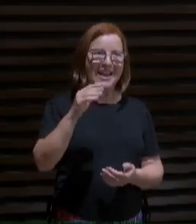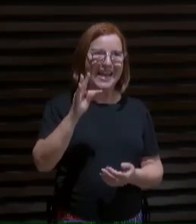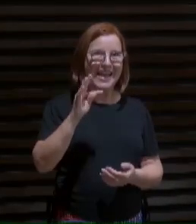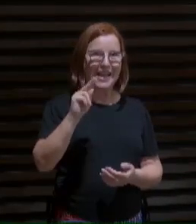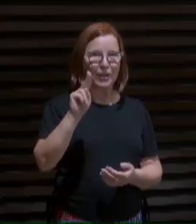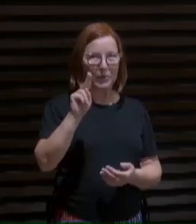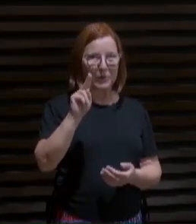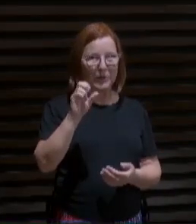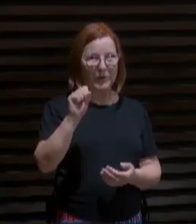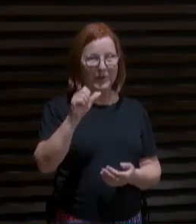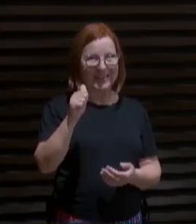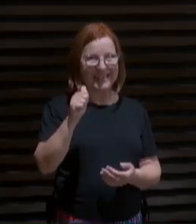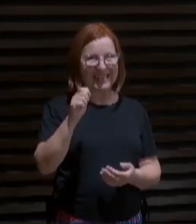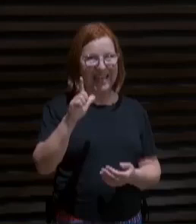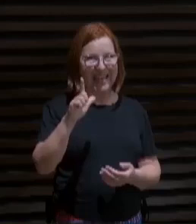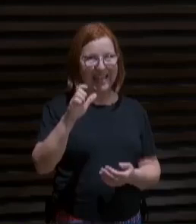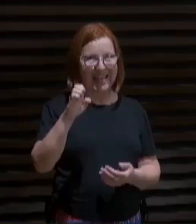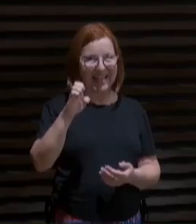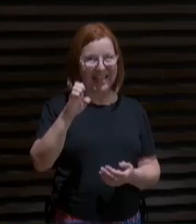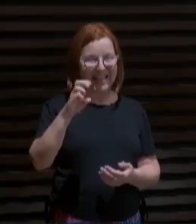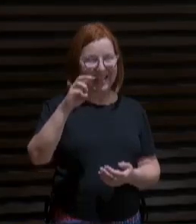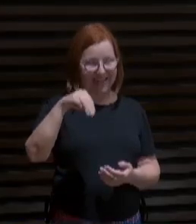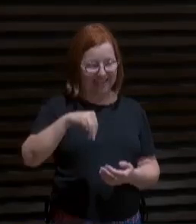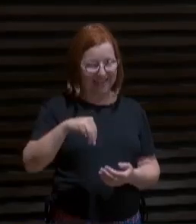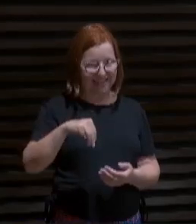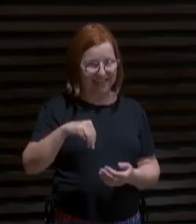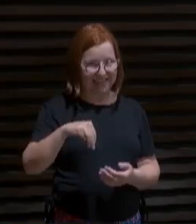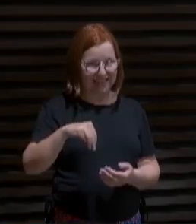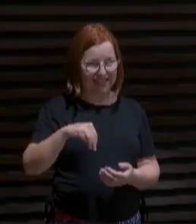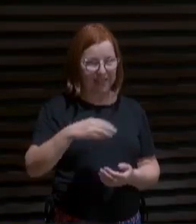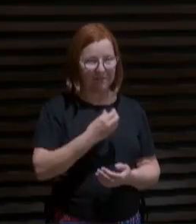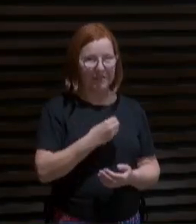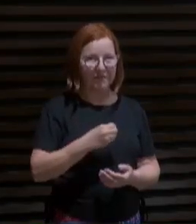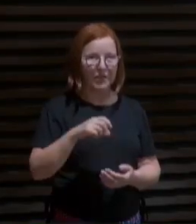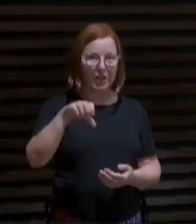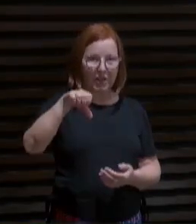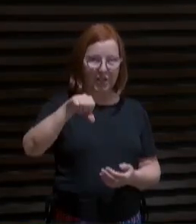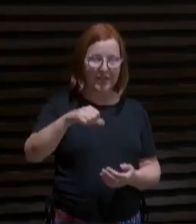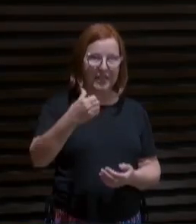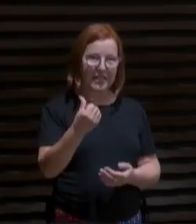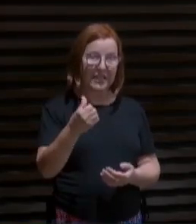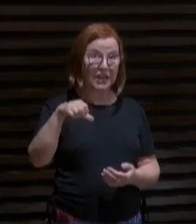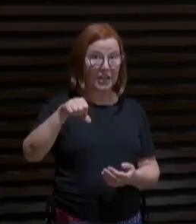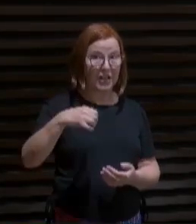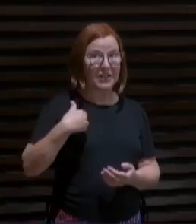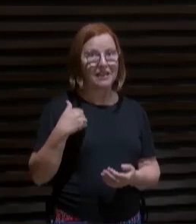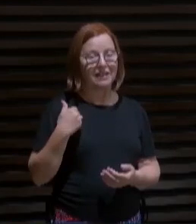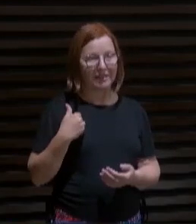969, porque a morte ainda não tinha chegado no seu máximo